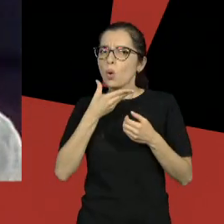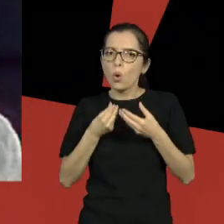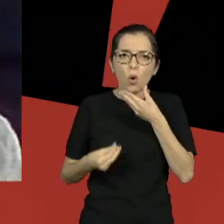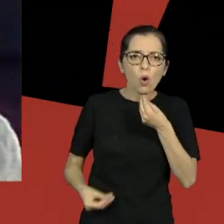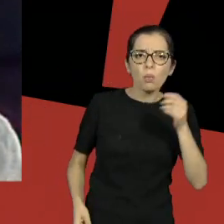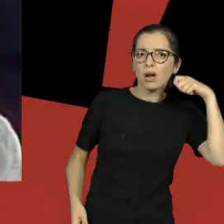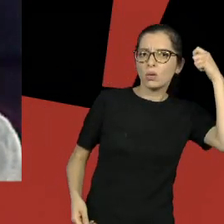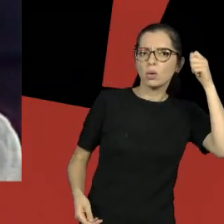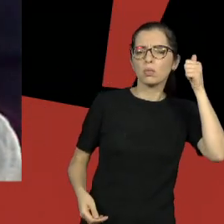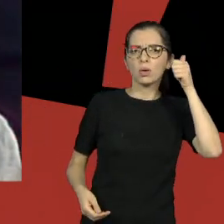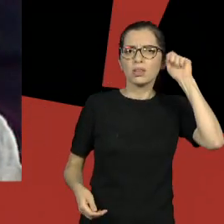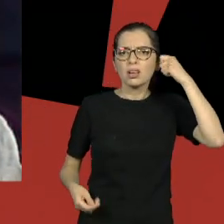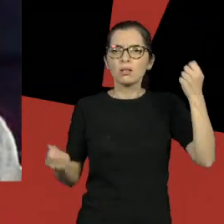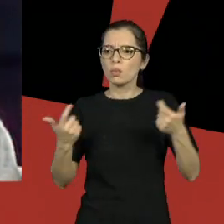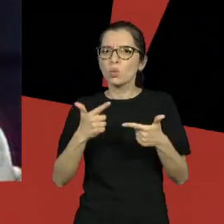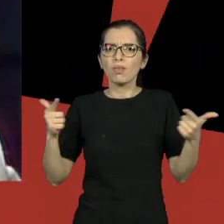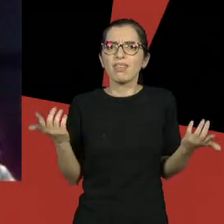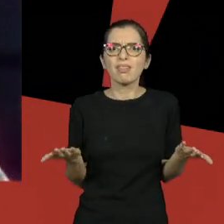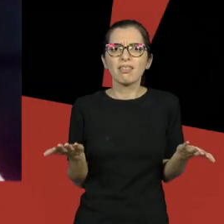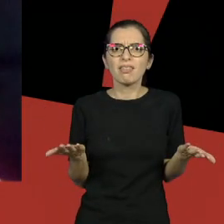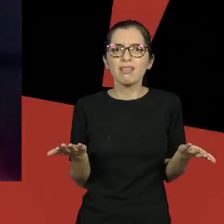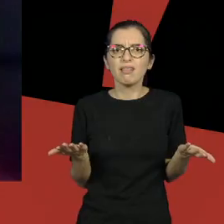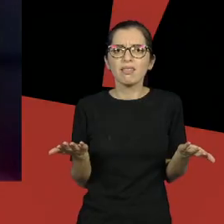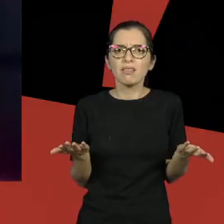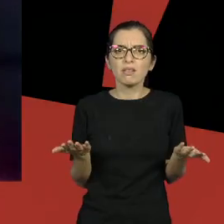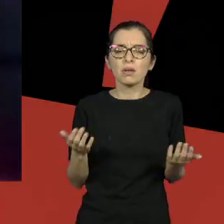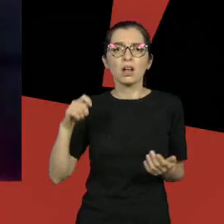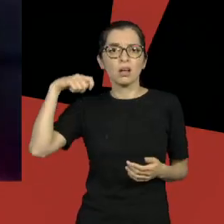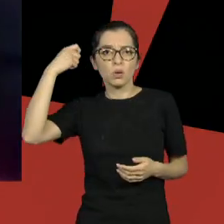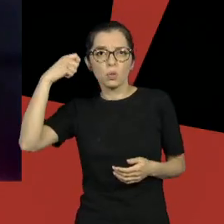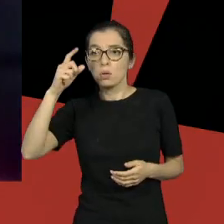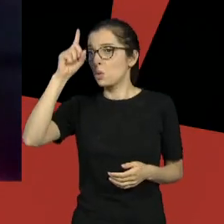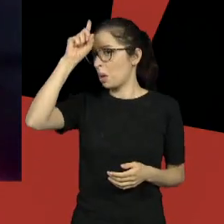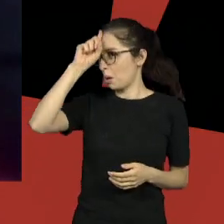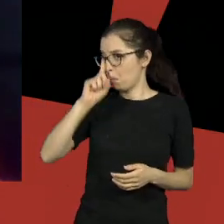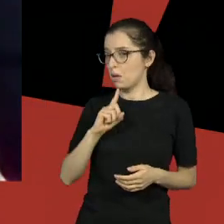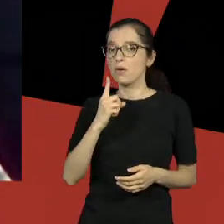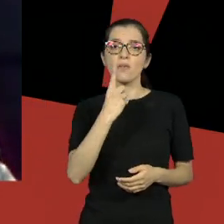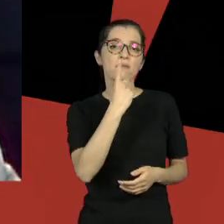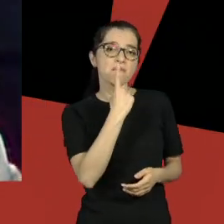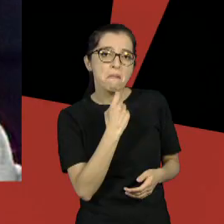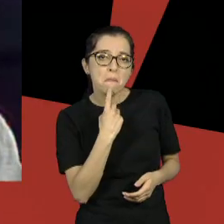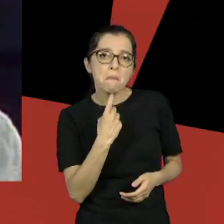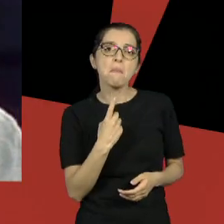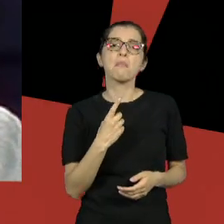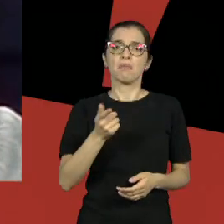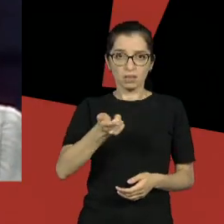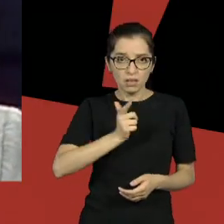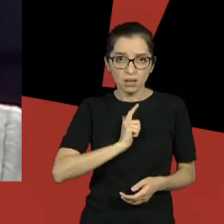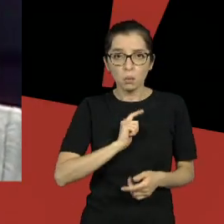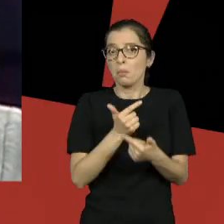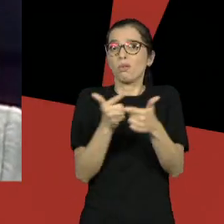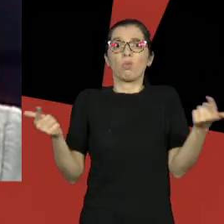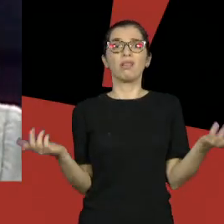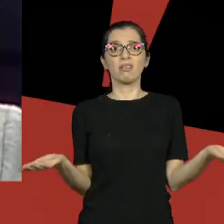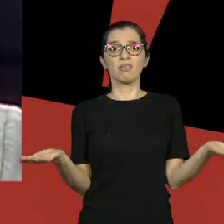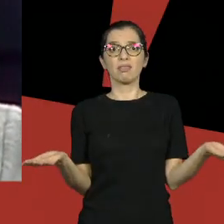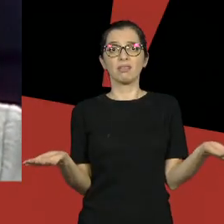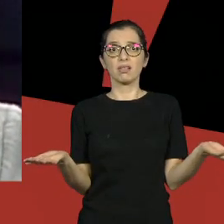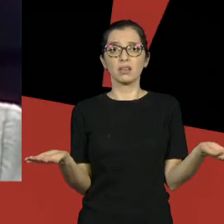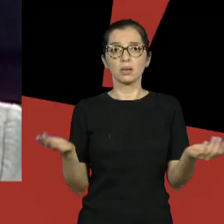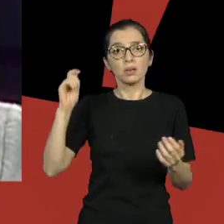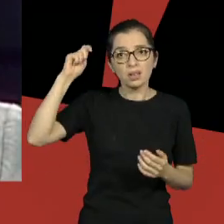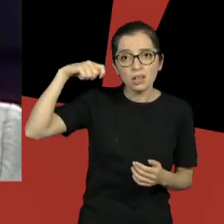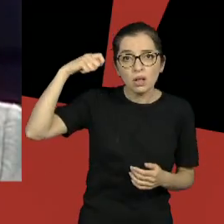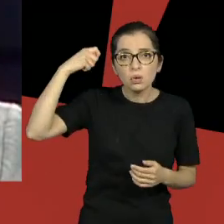segunda existe a pro Branco né Toda Amarelo né ator vermelho nem ator malaio existe ator